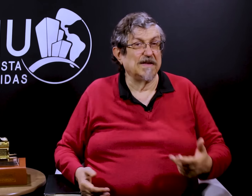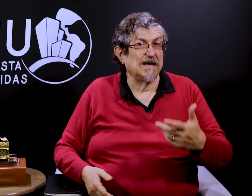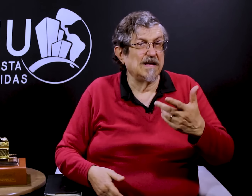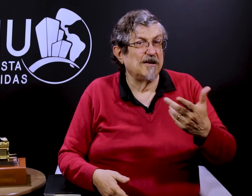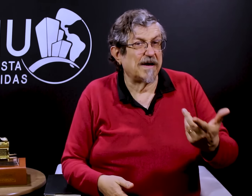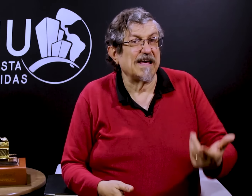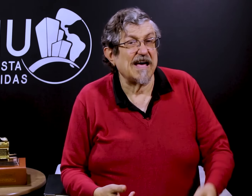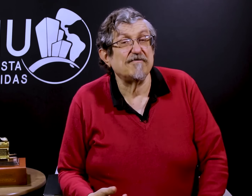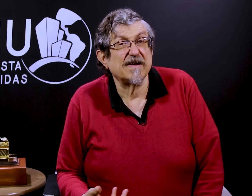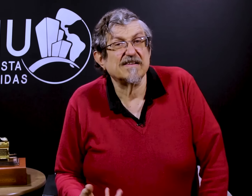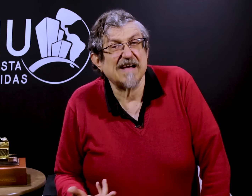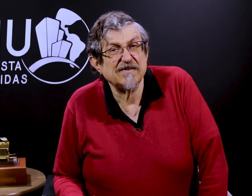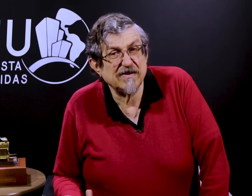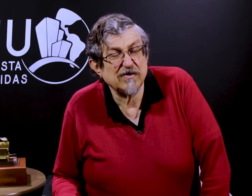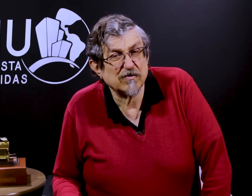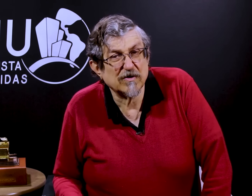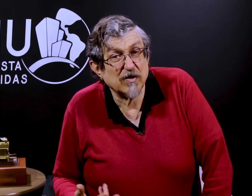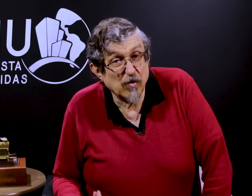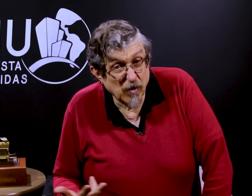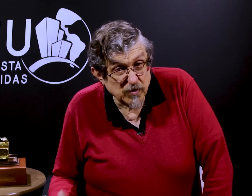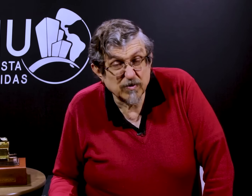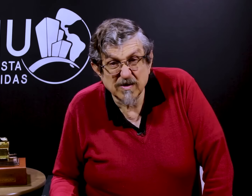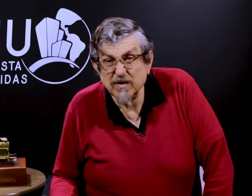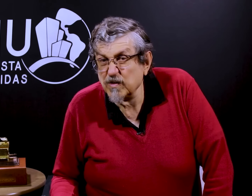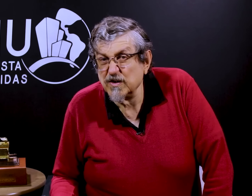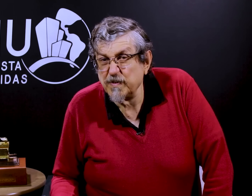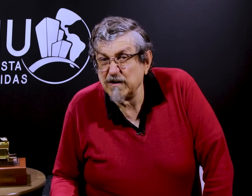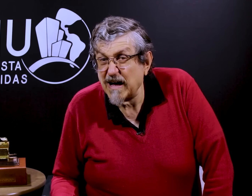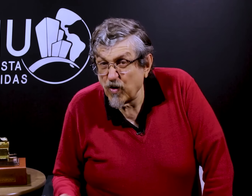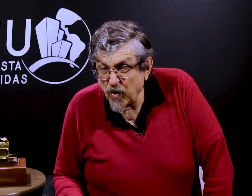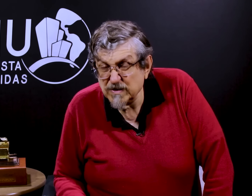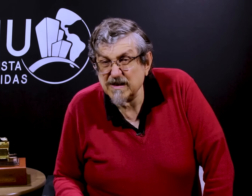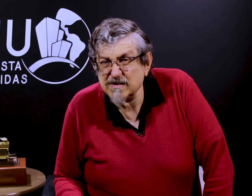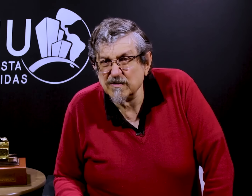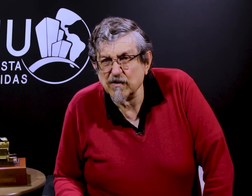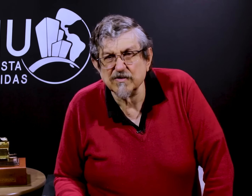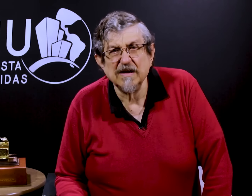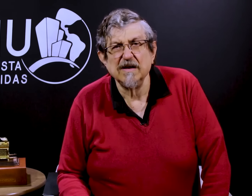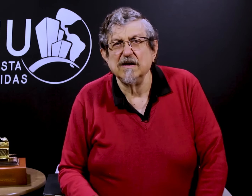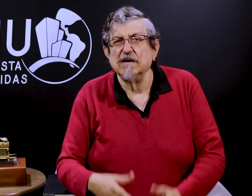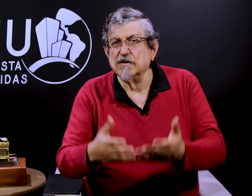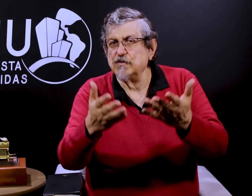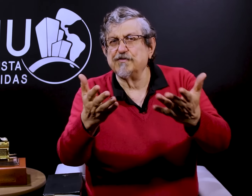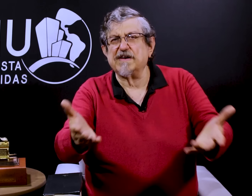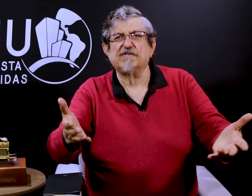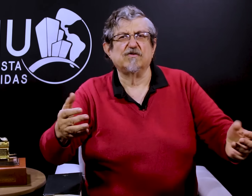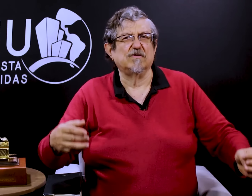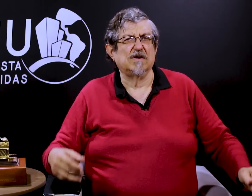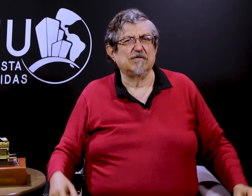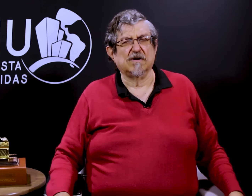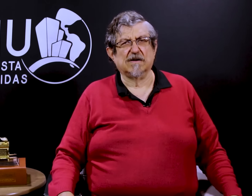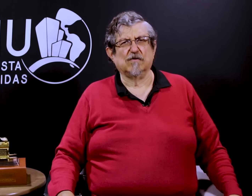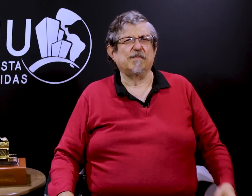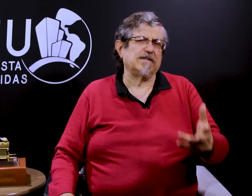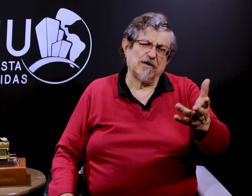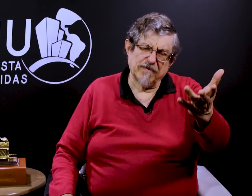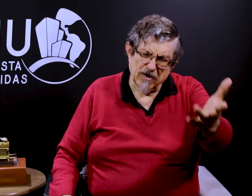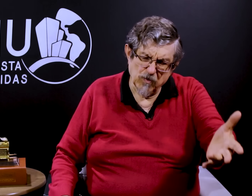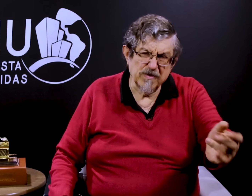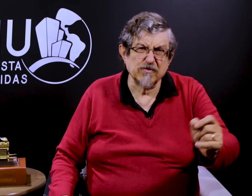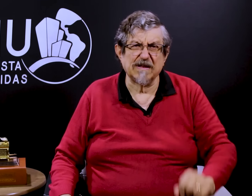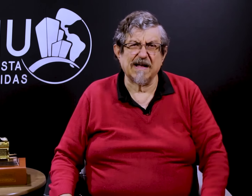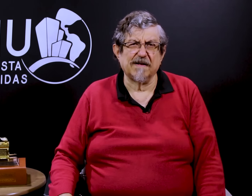olha pera aí é verdade isso que eu ouço a seu respeito acontecer o negócio não faz isso não cara como